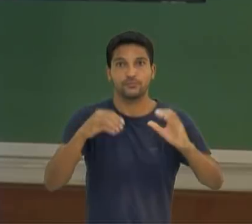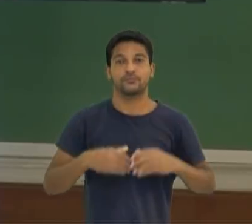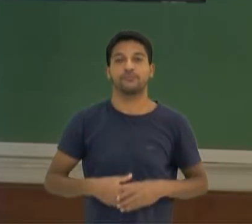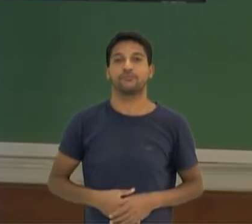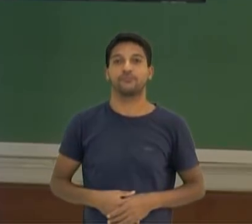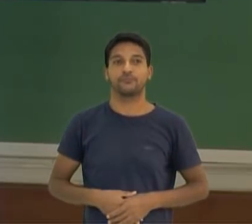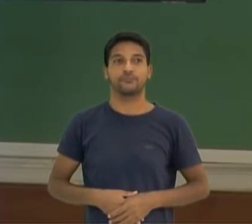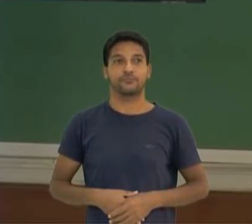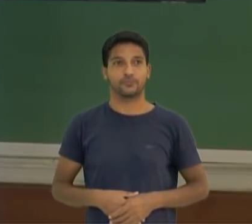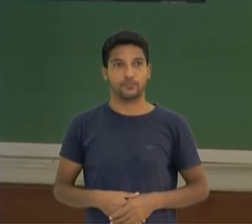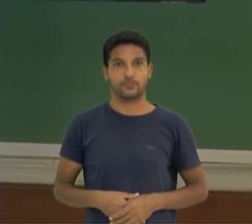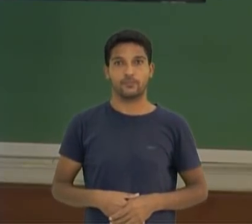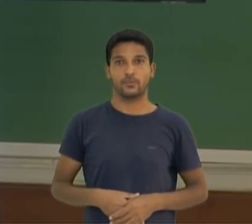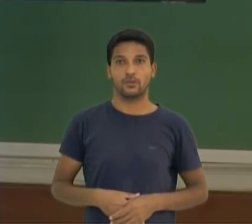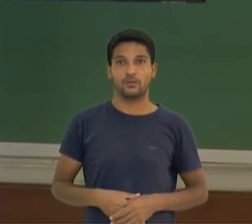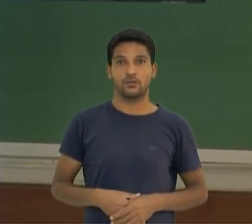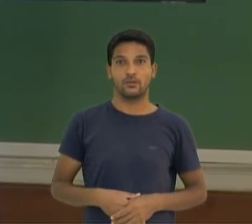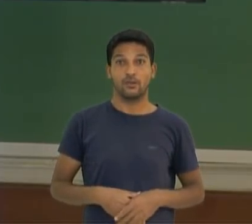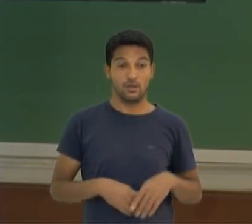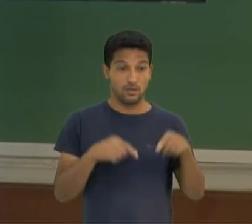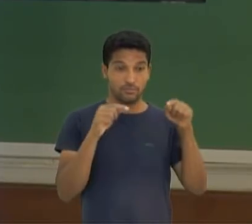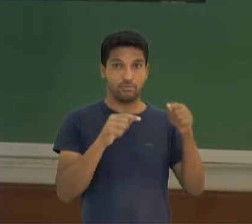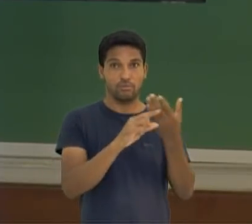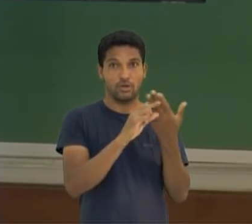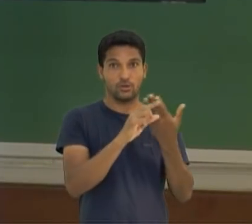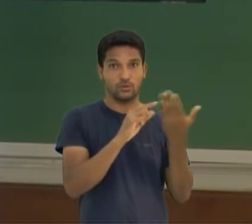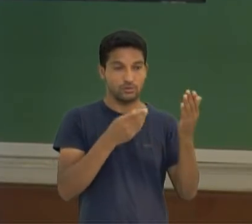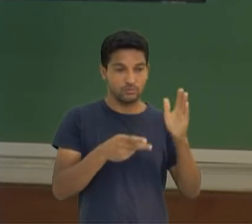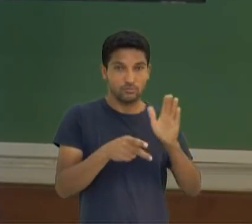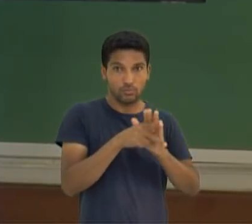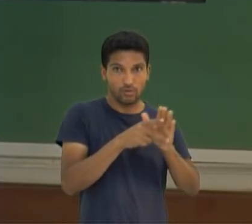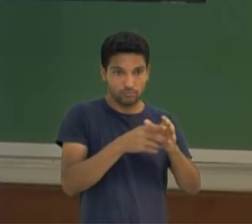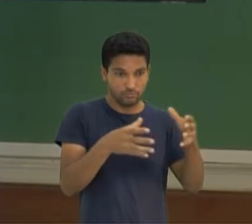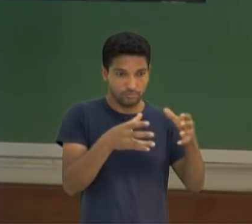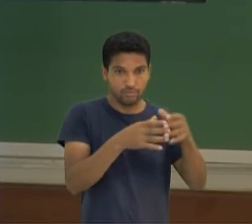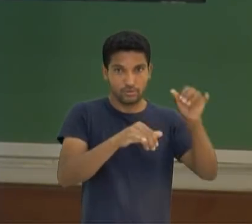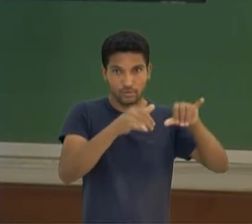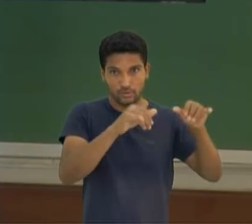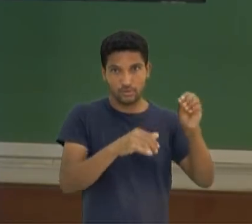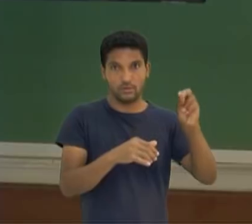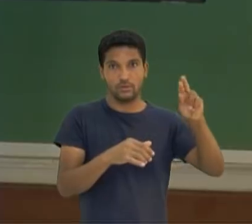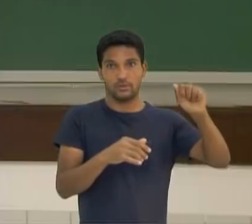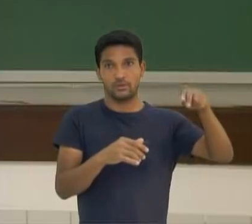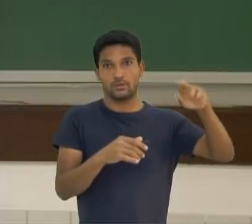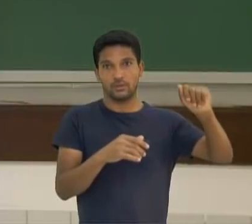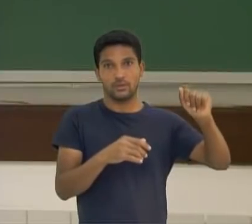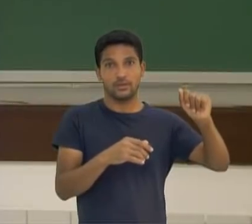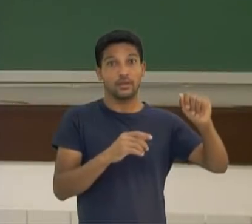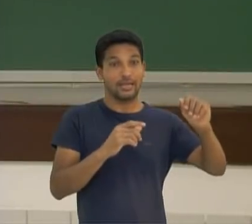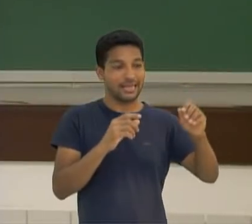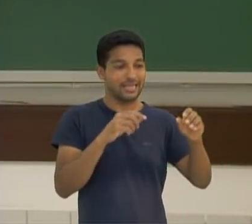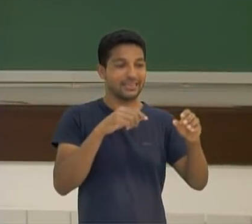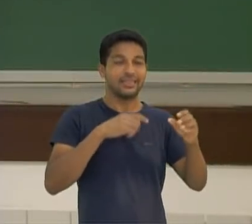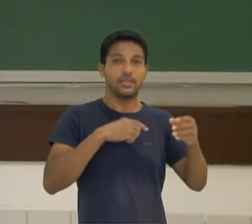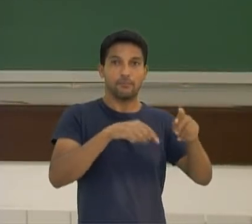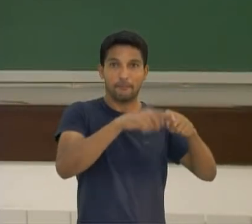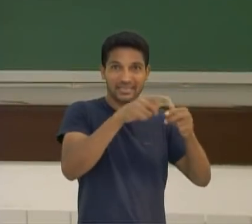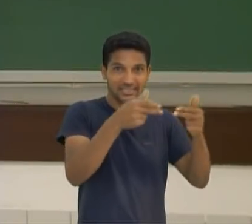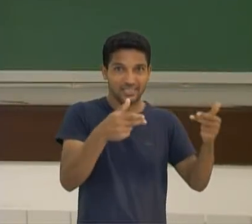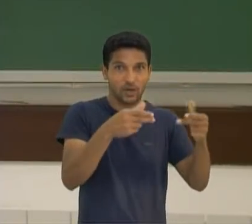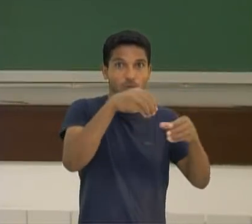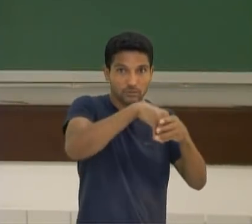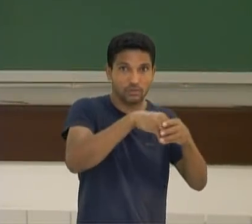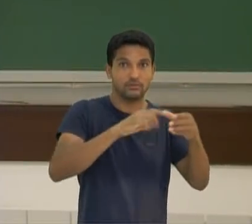resposta certa é isso, né? Segundo Bergman, química orgânica é a parte da química que estuda os compostos formados por